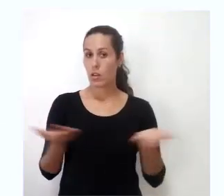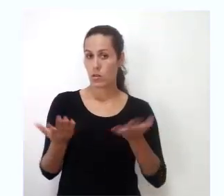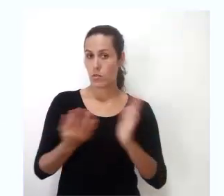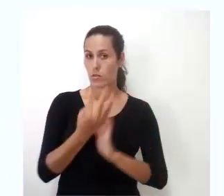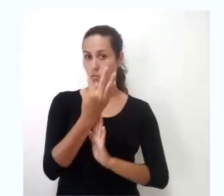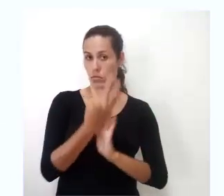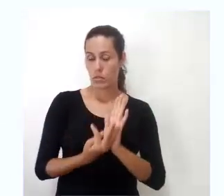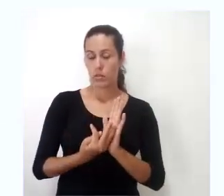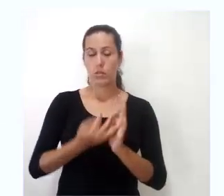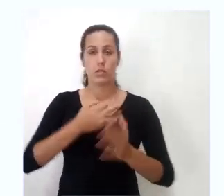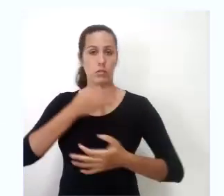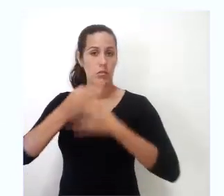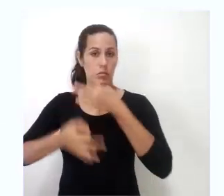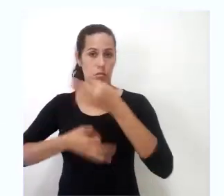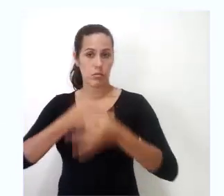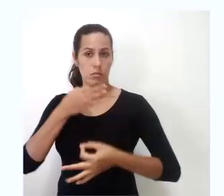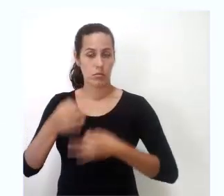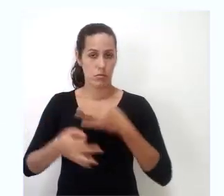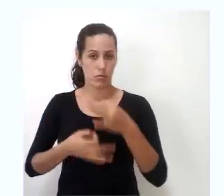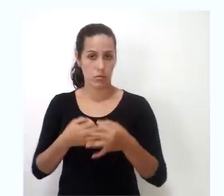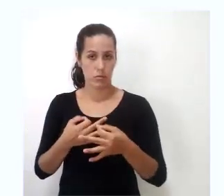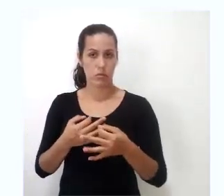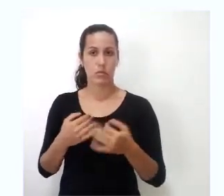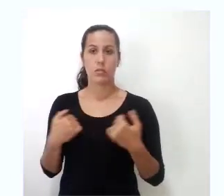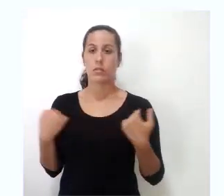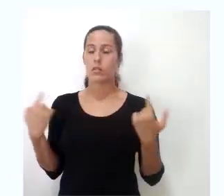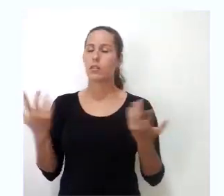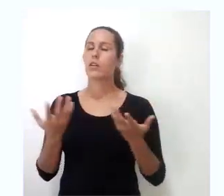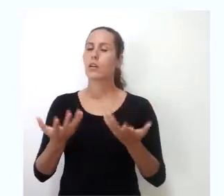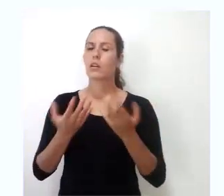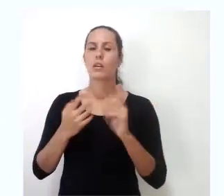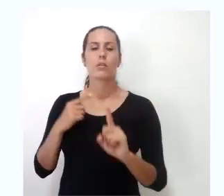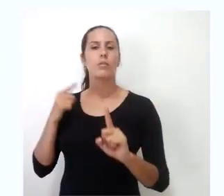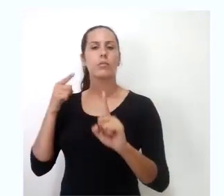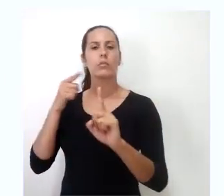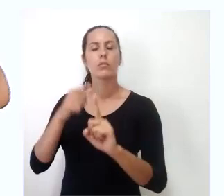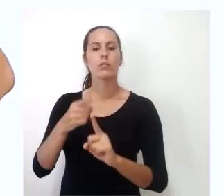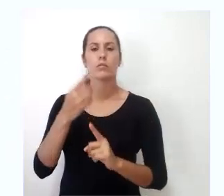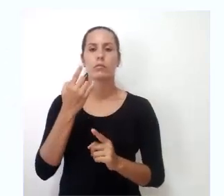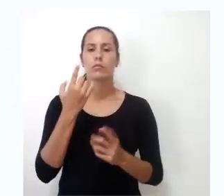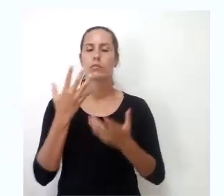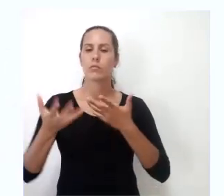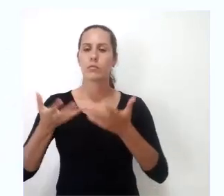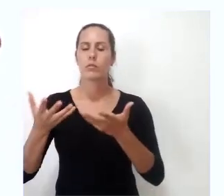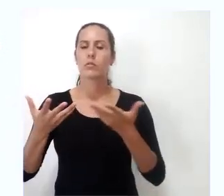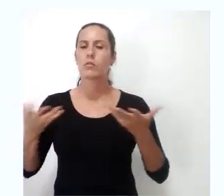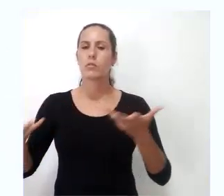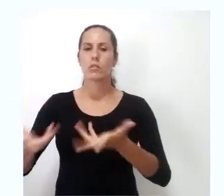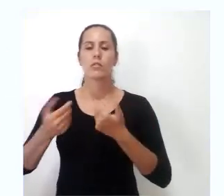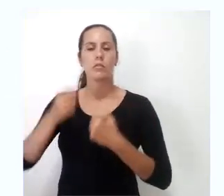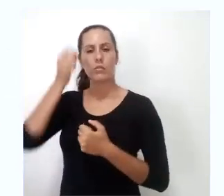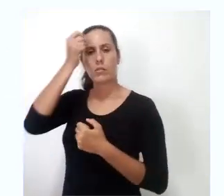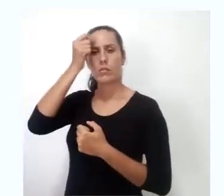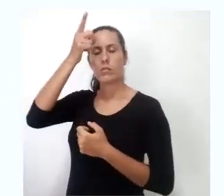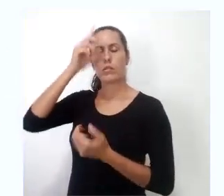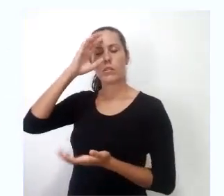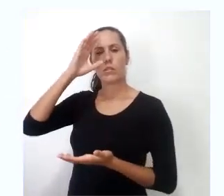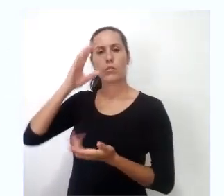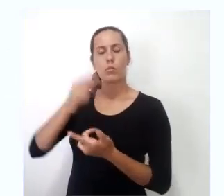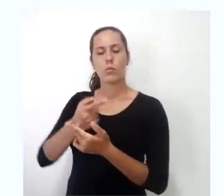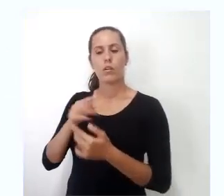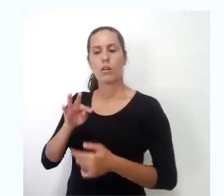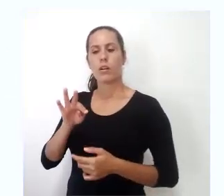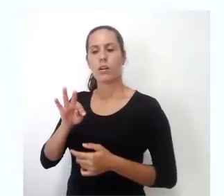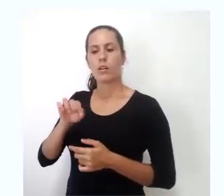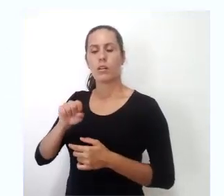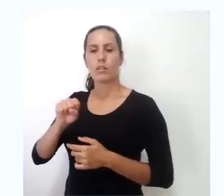vamos trazer para o texto argumentativo. Esse texto que pretende convencer, argumentar, defender uma ideia,